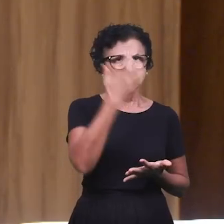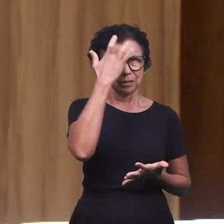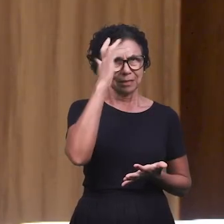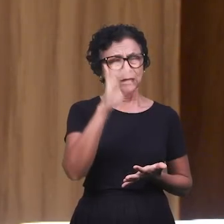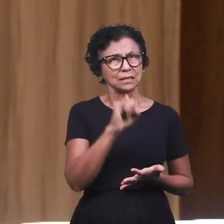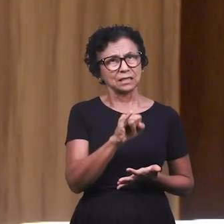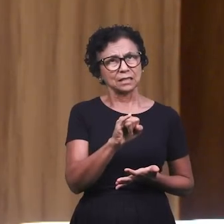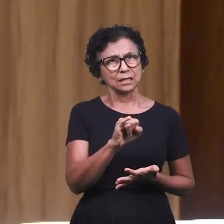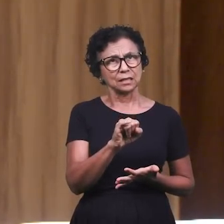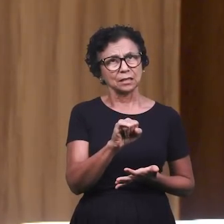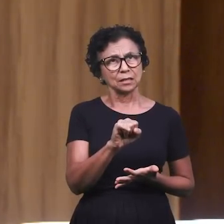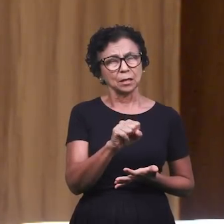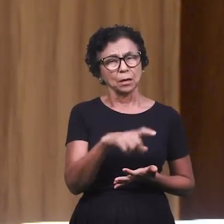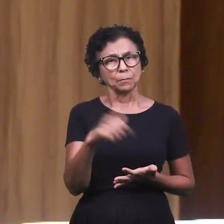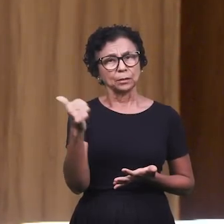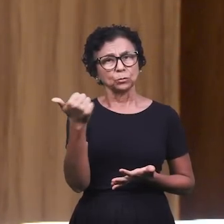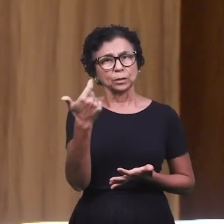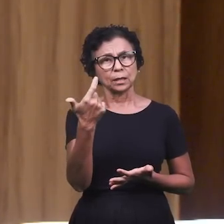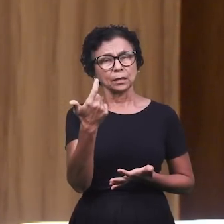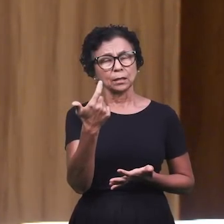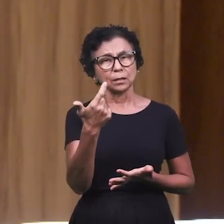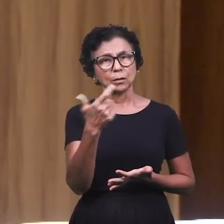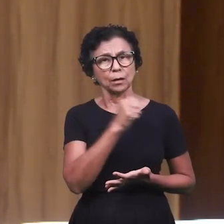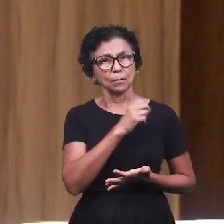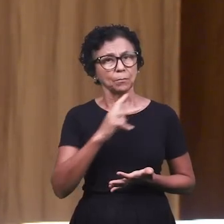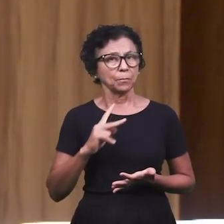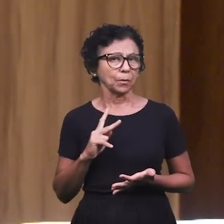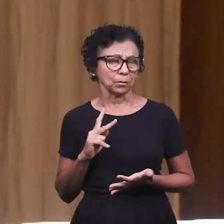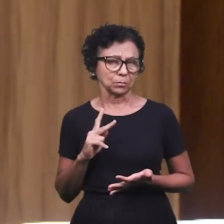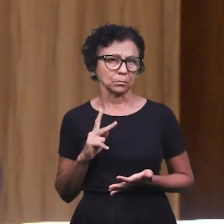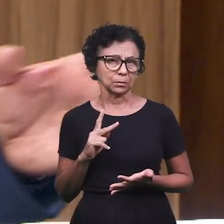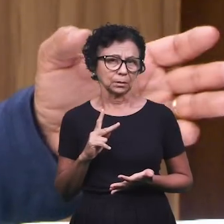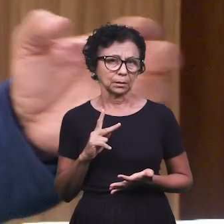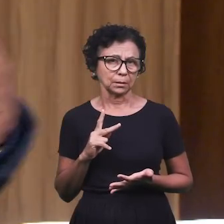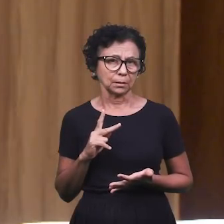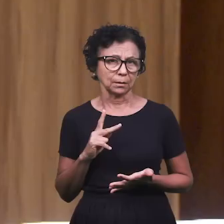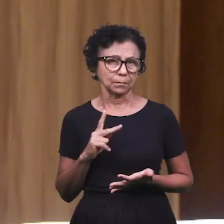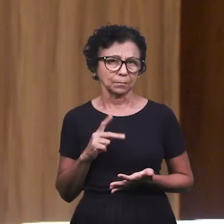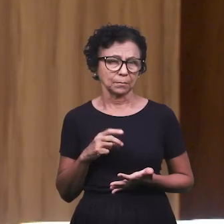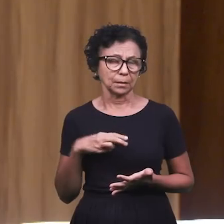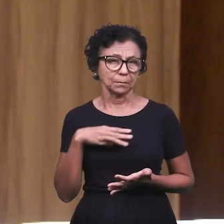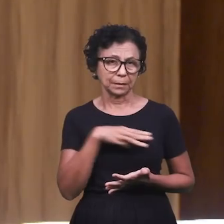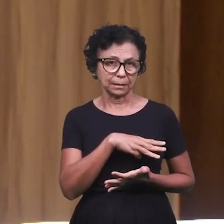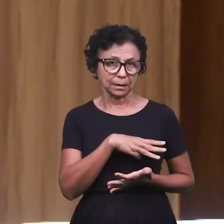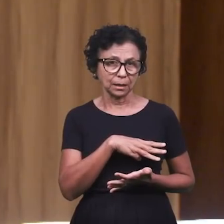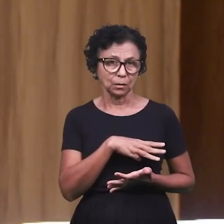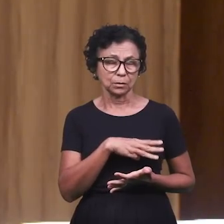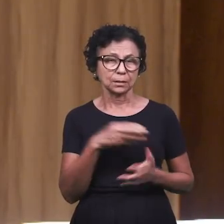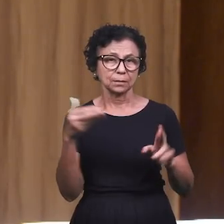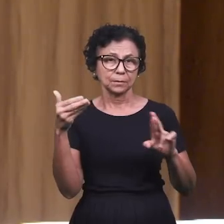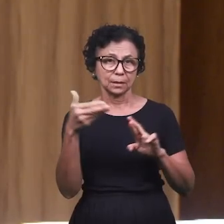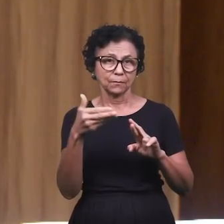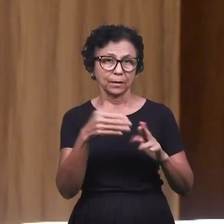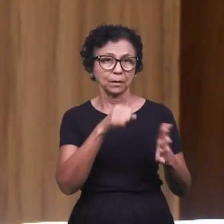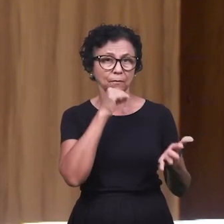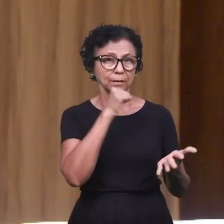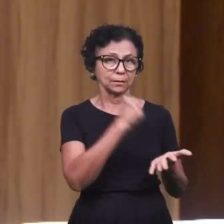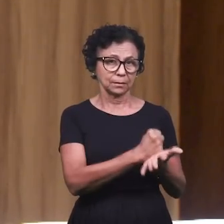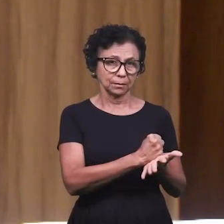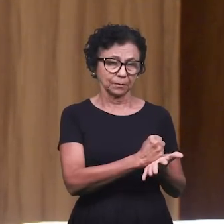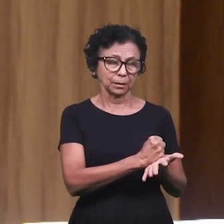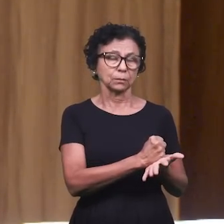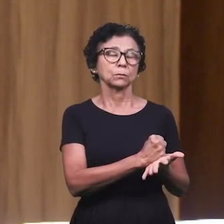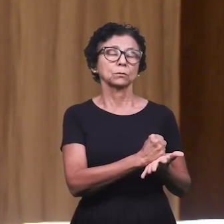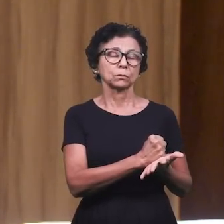Porque ele cita mais o Velho Testamento no livro de Mateus do que todos os outros evangelistas juntos, né? Já contaram, parece que